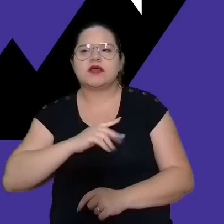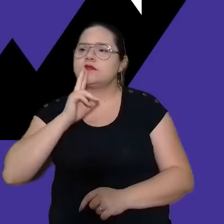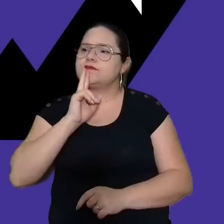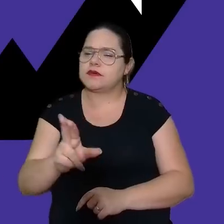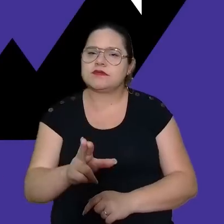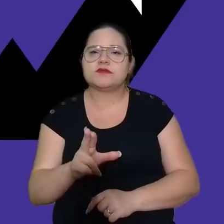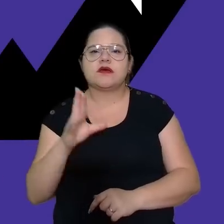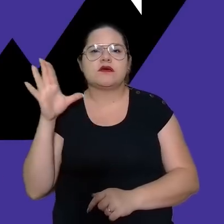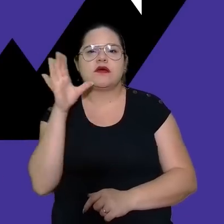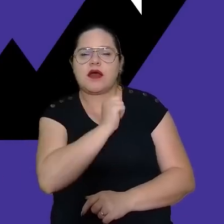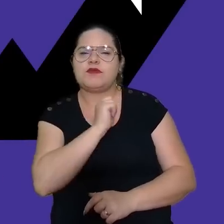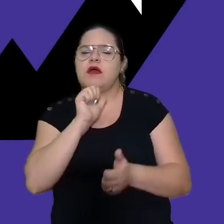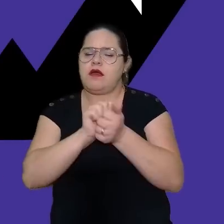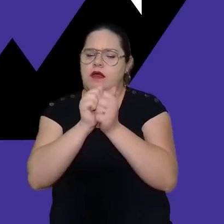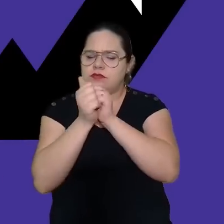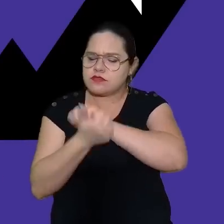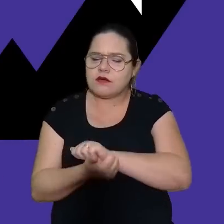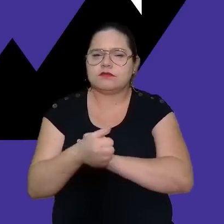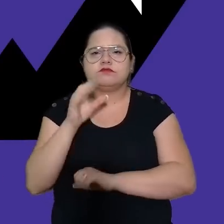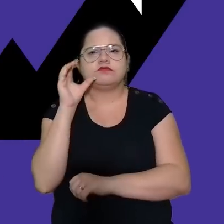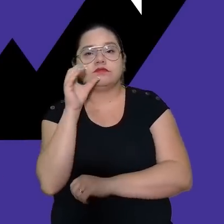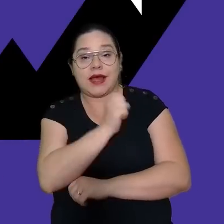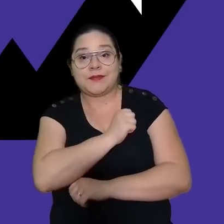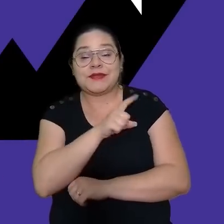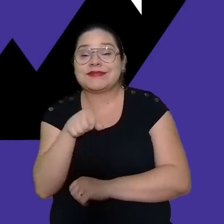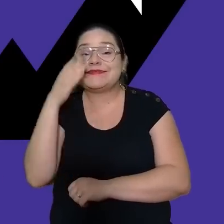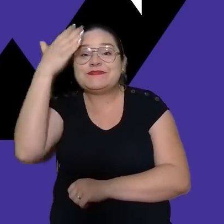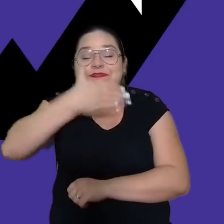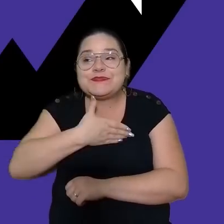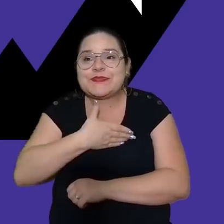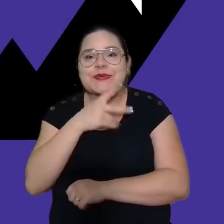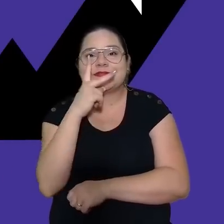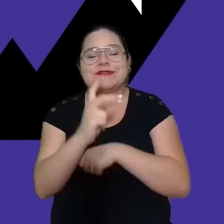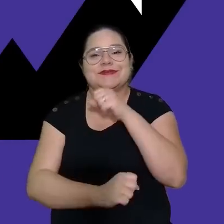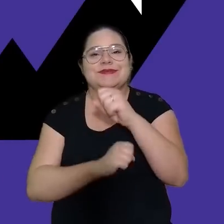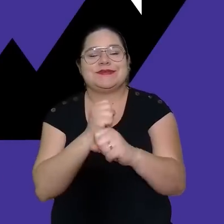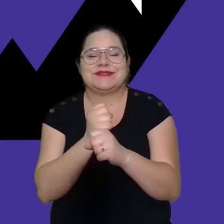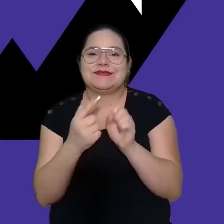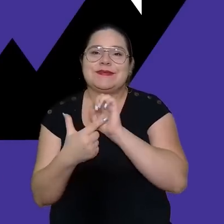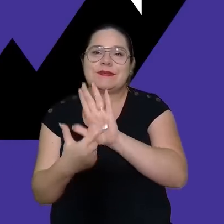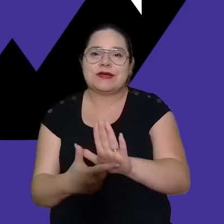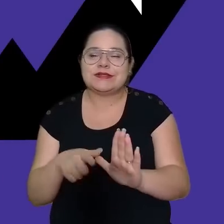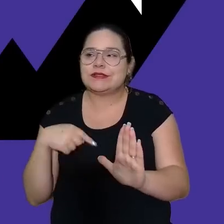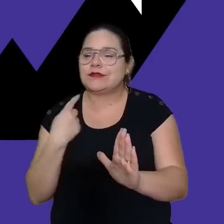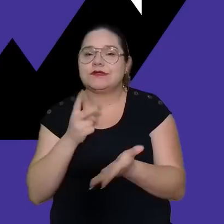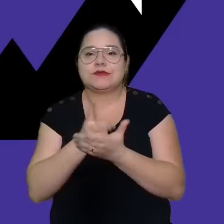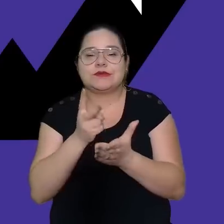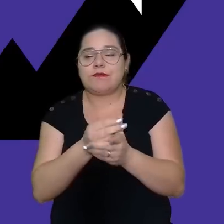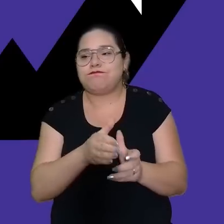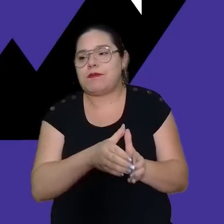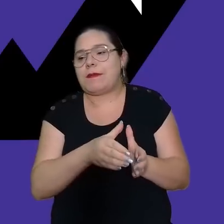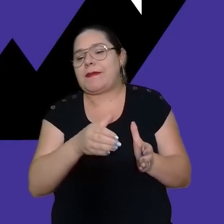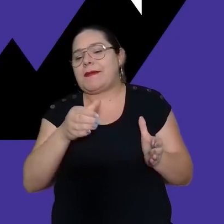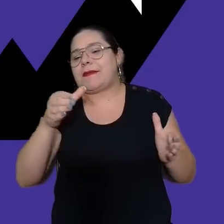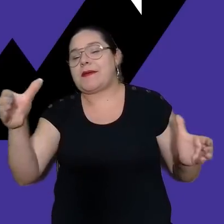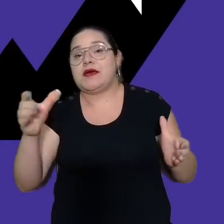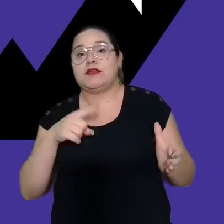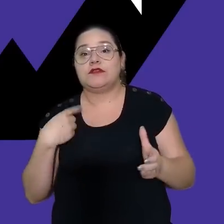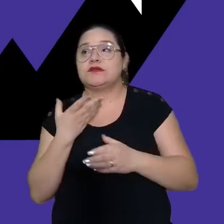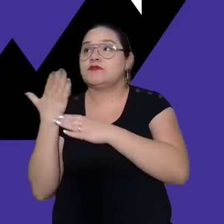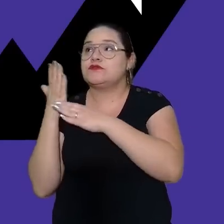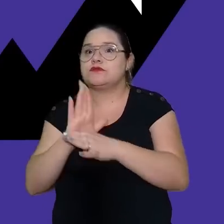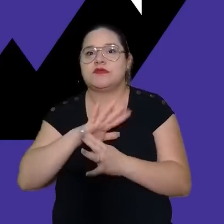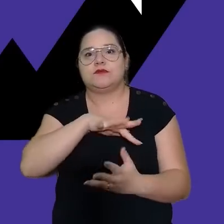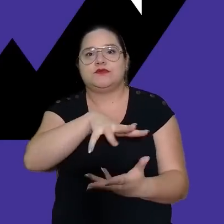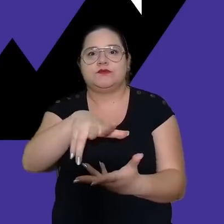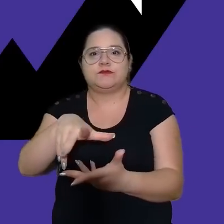muito rapidamente, isso está aí a prova desses 2 anos. Crescemos muito, fomos uma solução para o mundo e